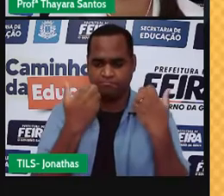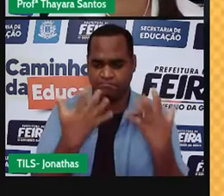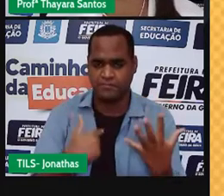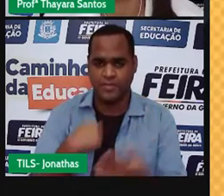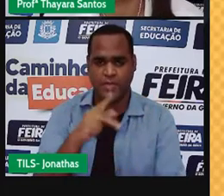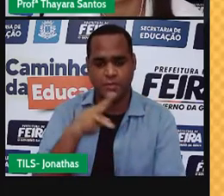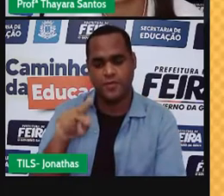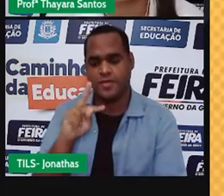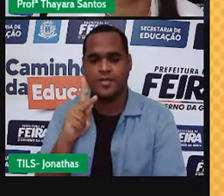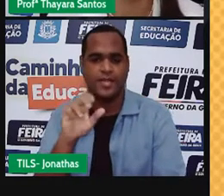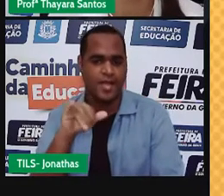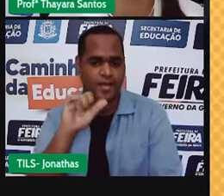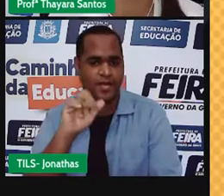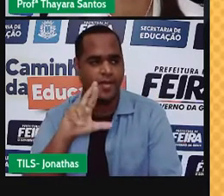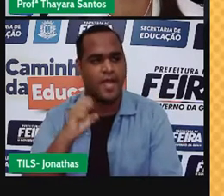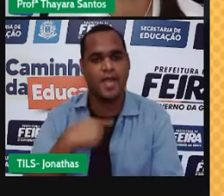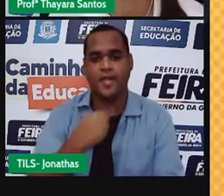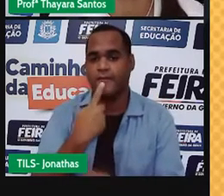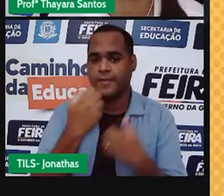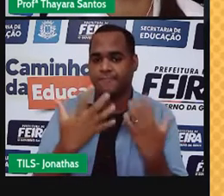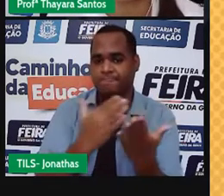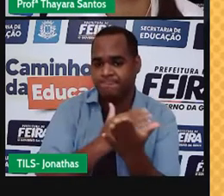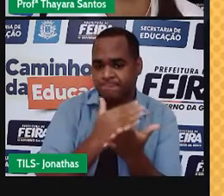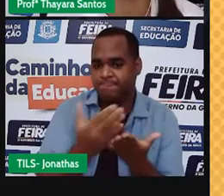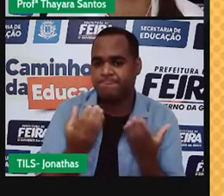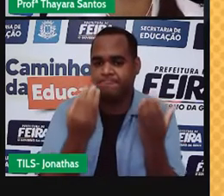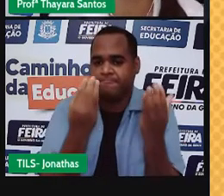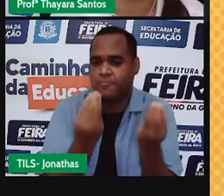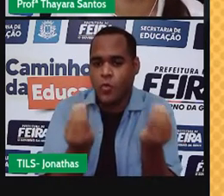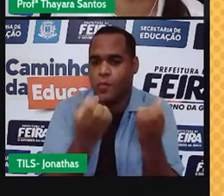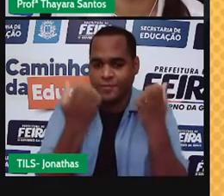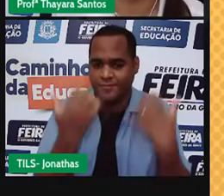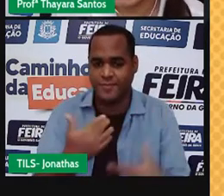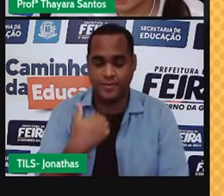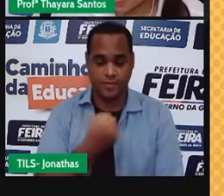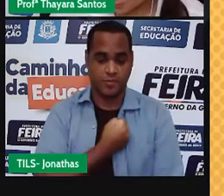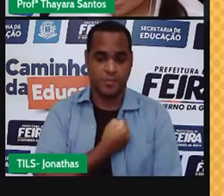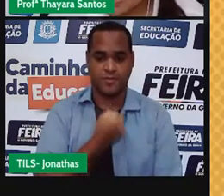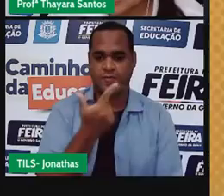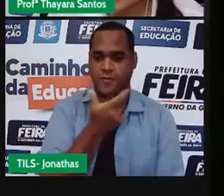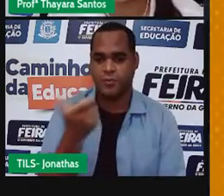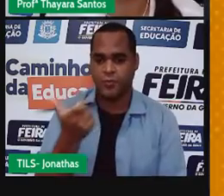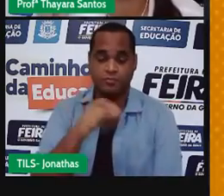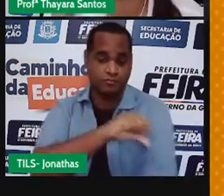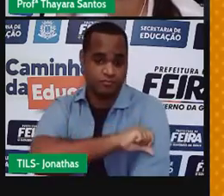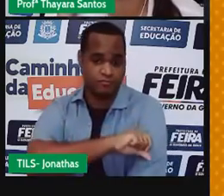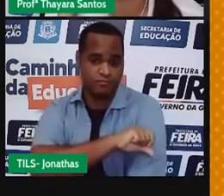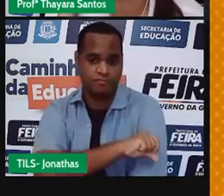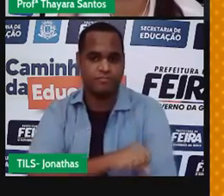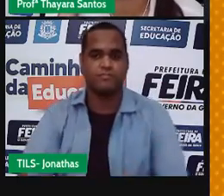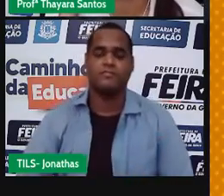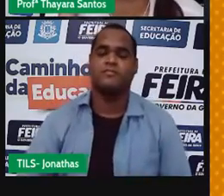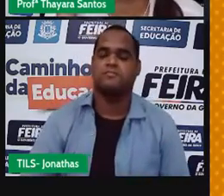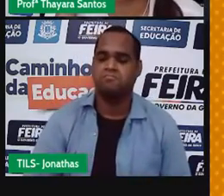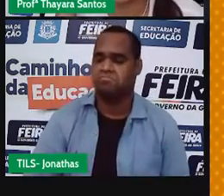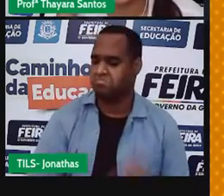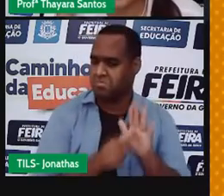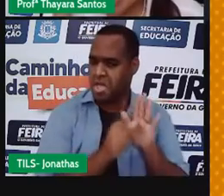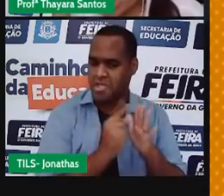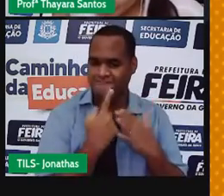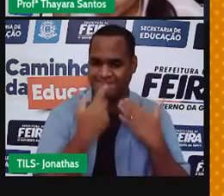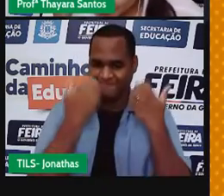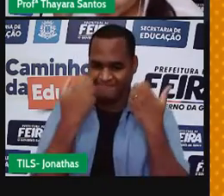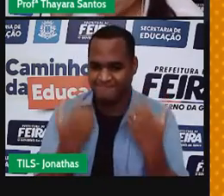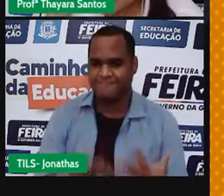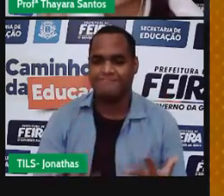eu só Professor tá era Santos e vamos iniciar agora nossa aula de número 21 do nono ano antes de